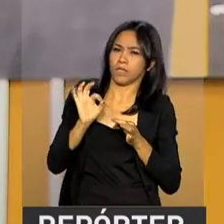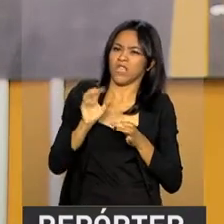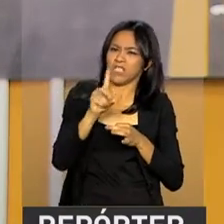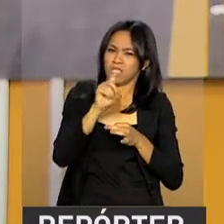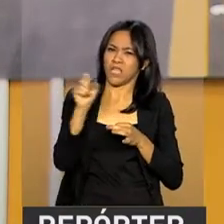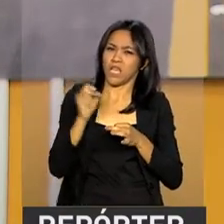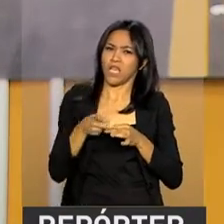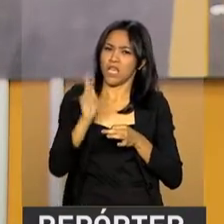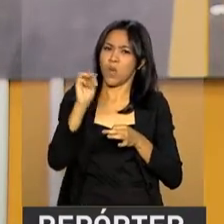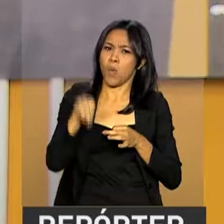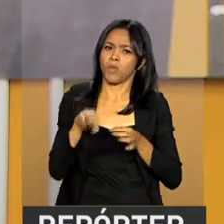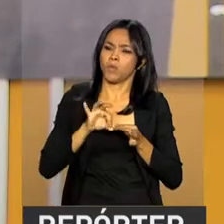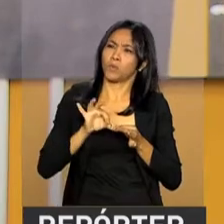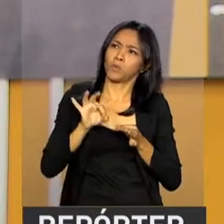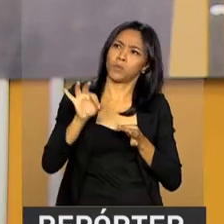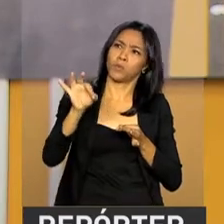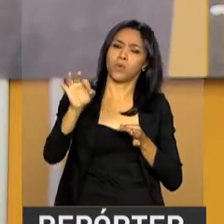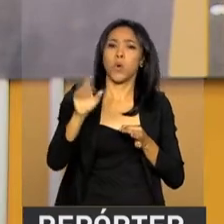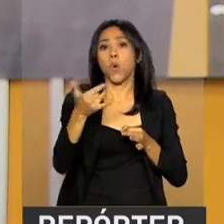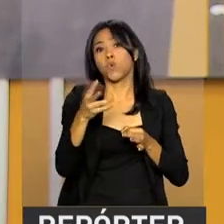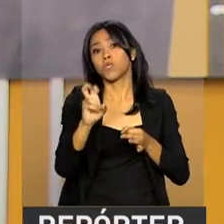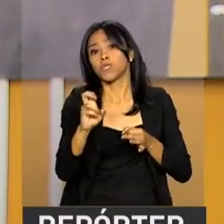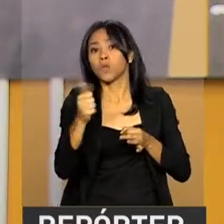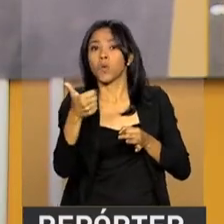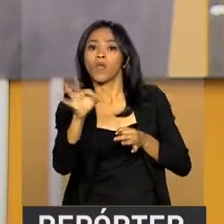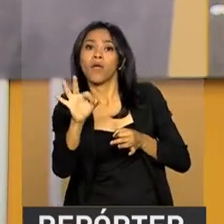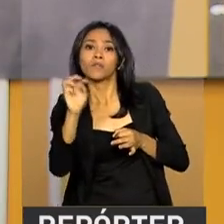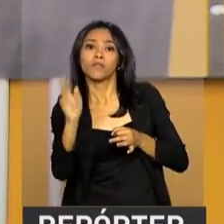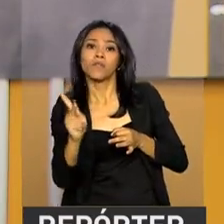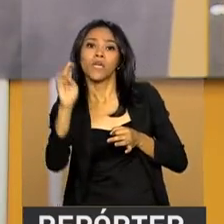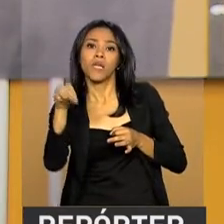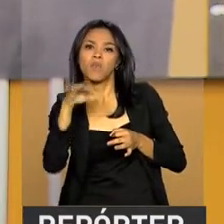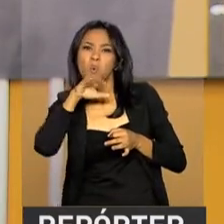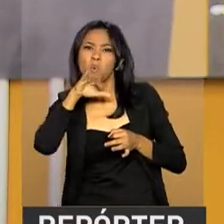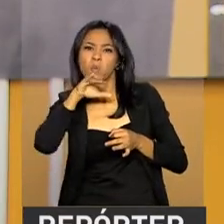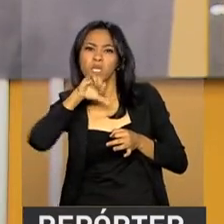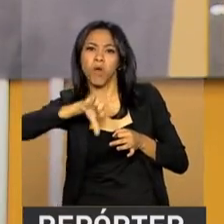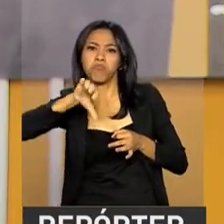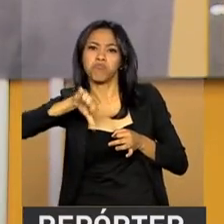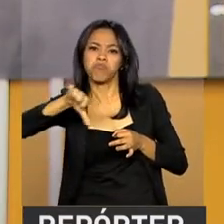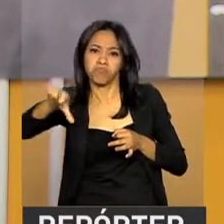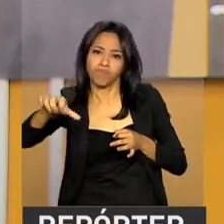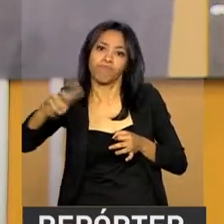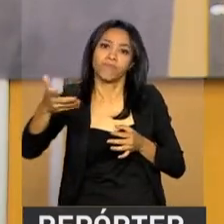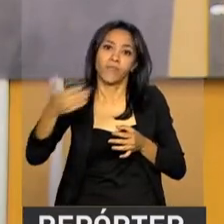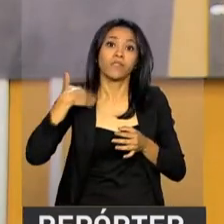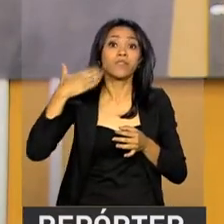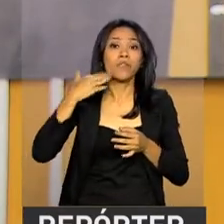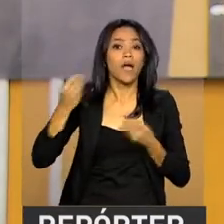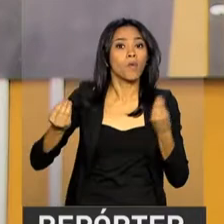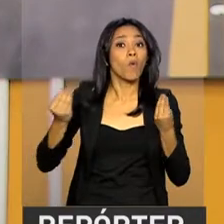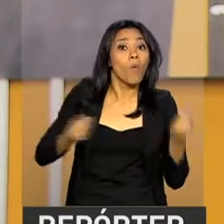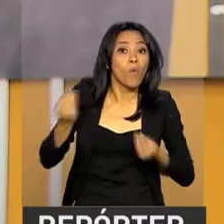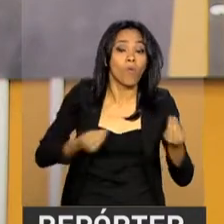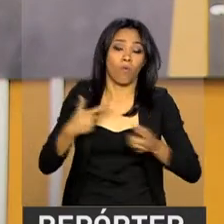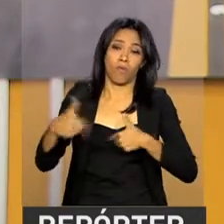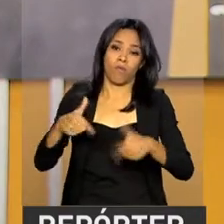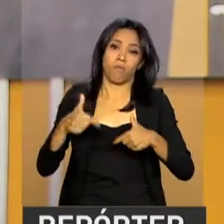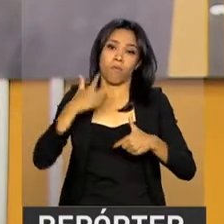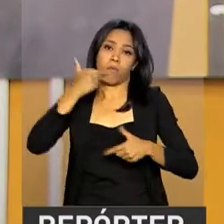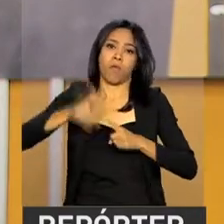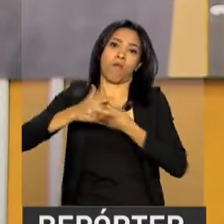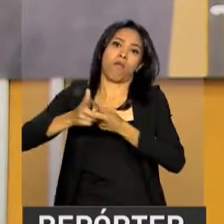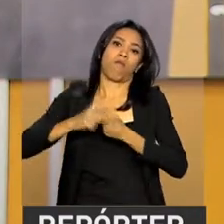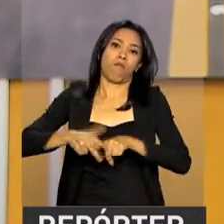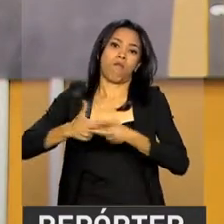quilômetros por exemplo pode ter apenas cinco quilômetros ou 10 quilômetros muito ruins então a gente sabe onde atuará verdade esconder na